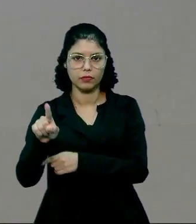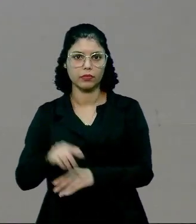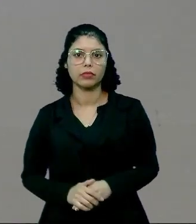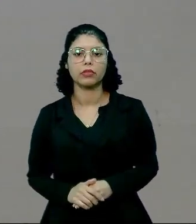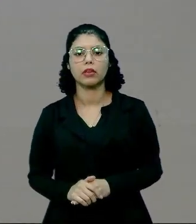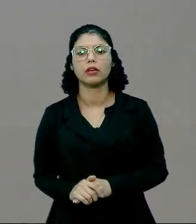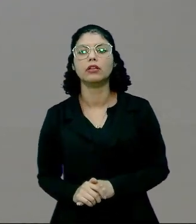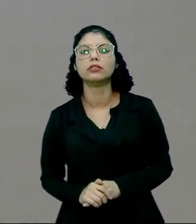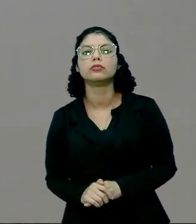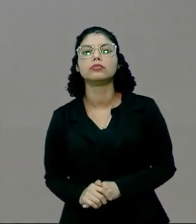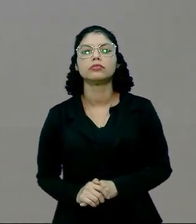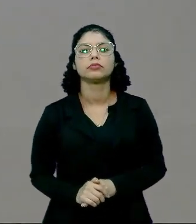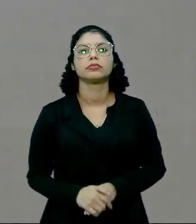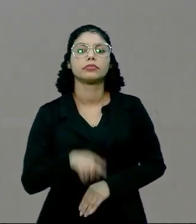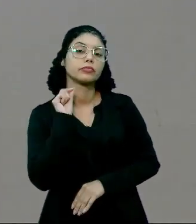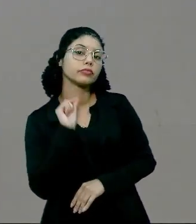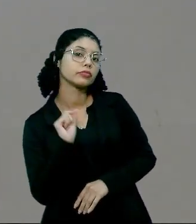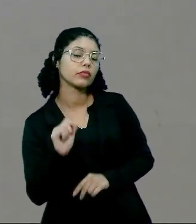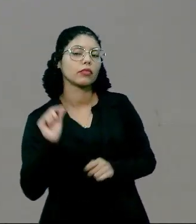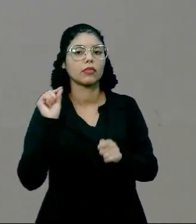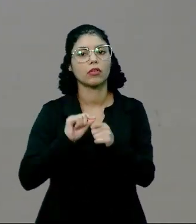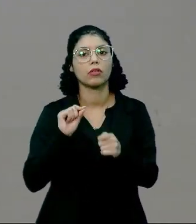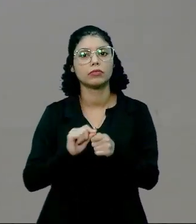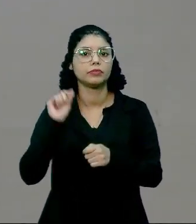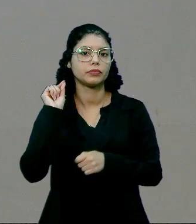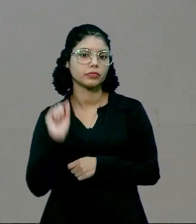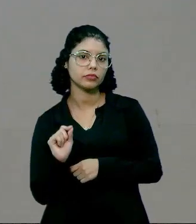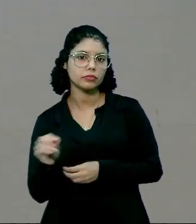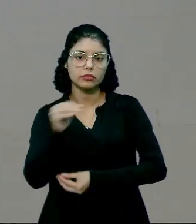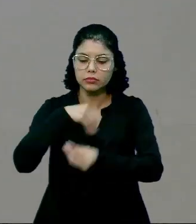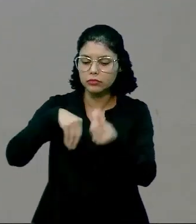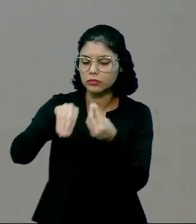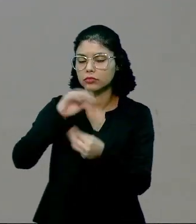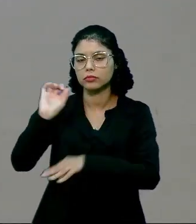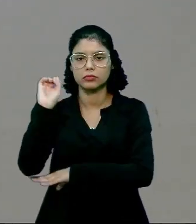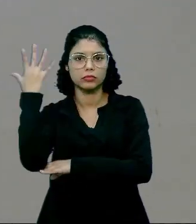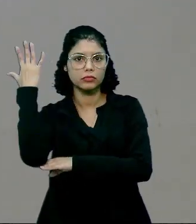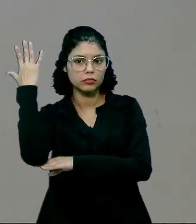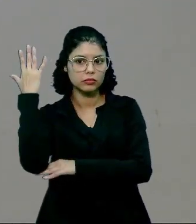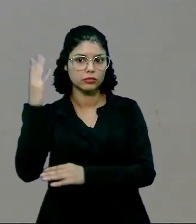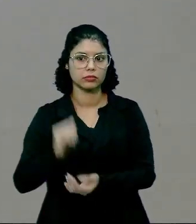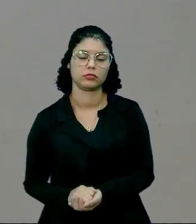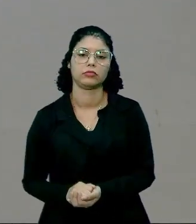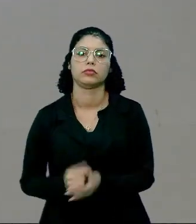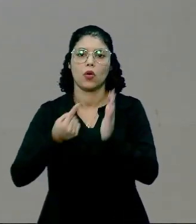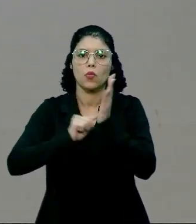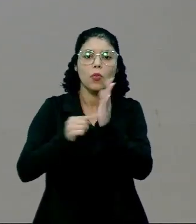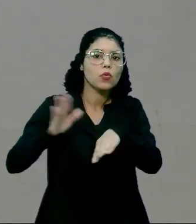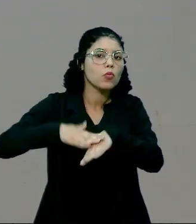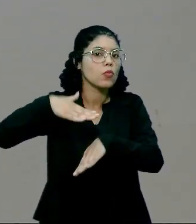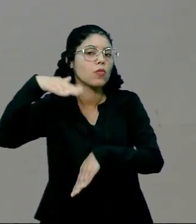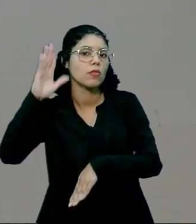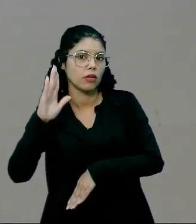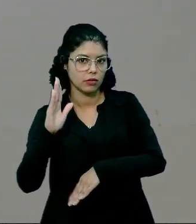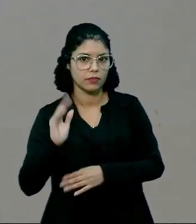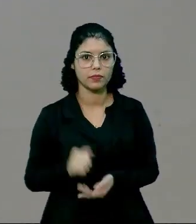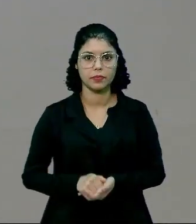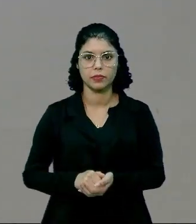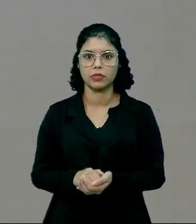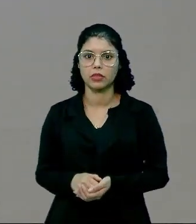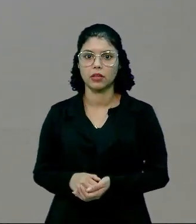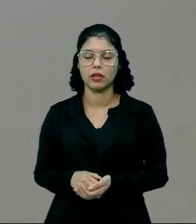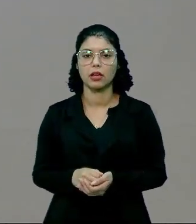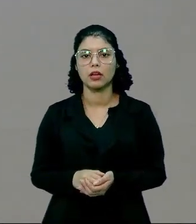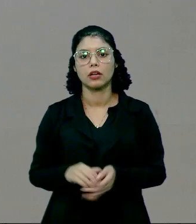ativação pessoal a energia de ativação é o que vai fazer com que a reação aconteça é aquele ponto máximo da reação é aquilo que dá